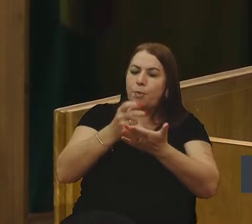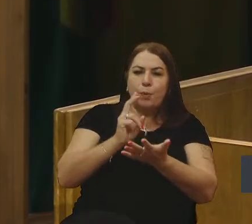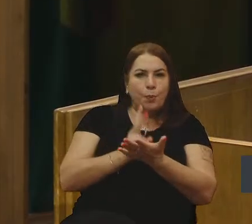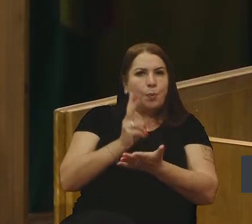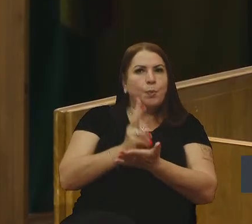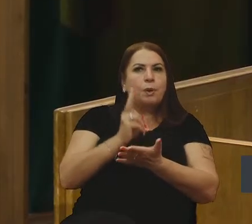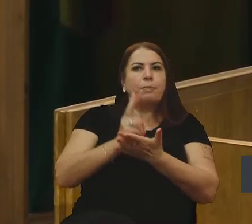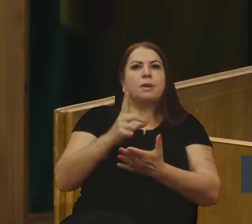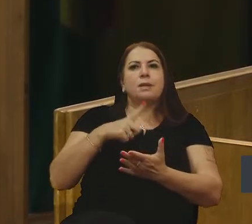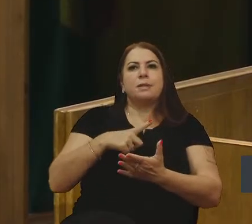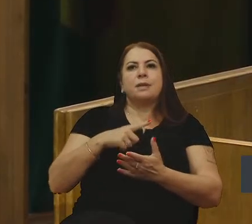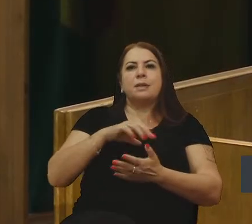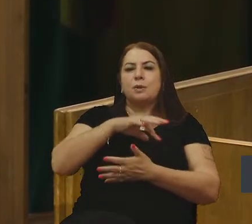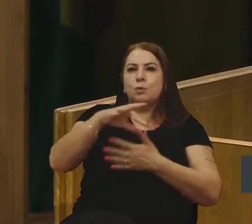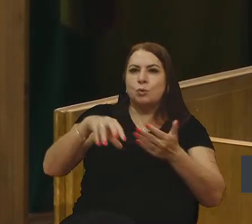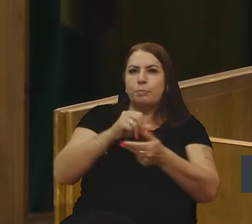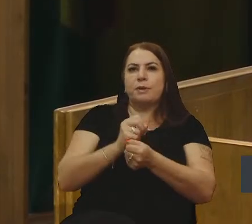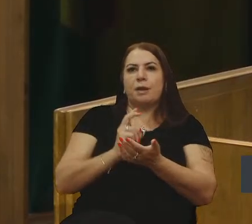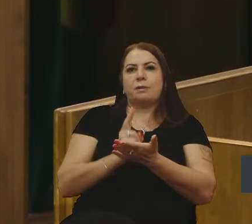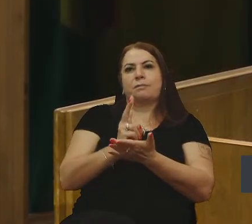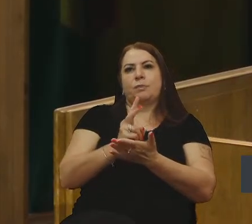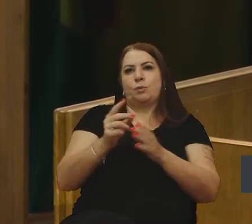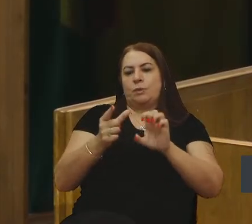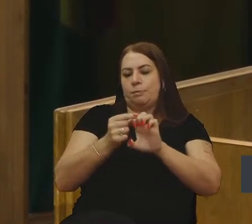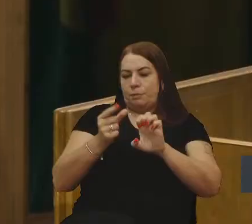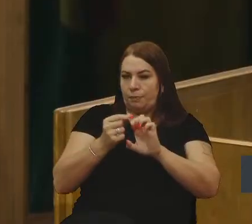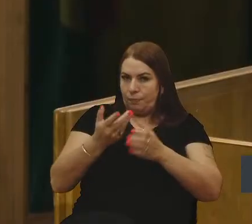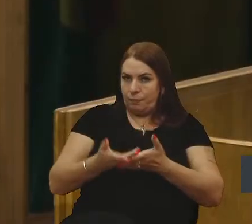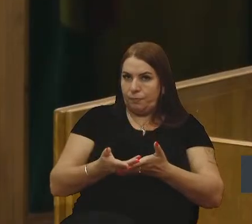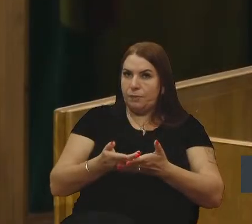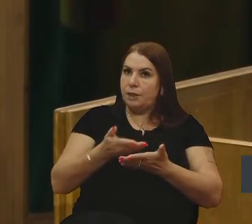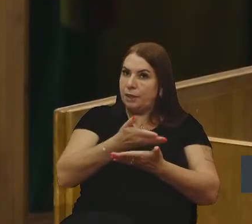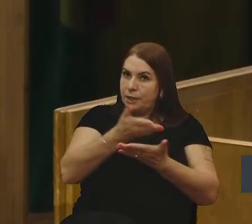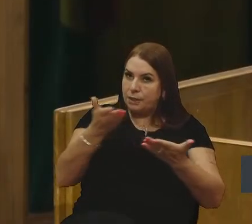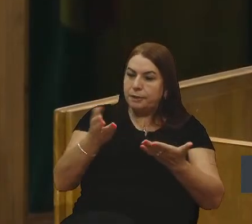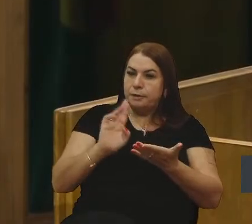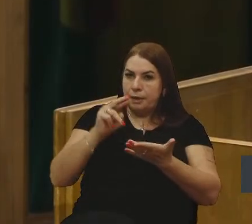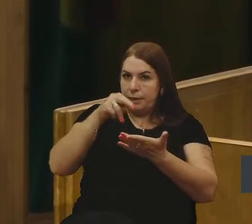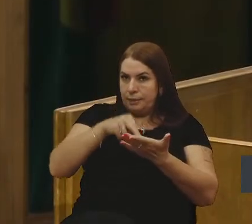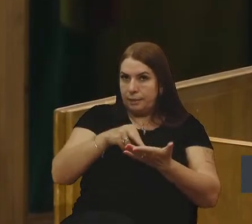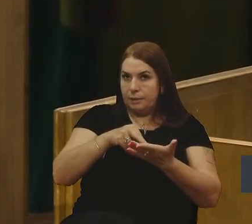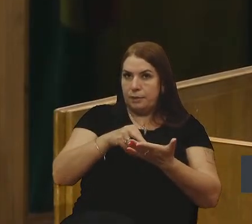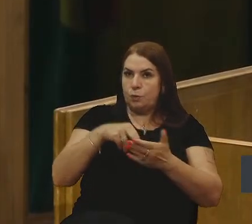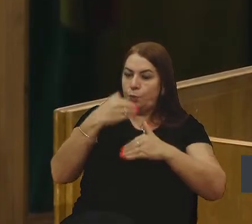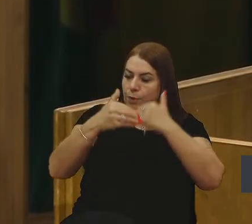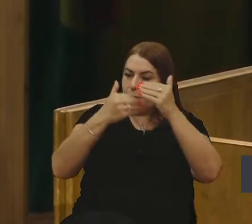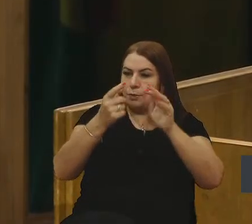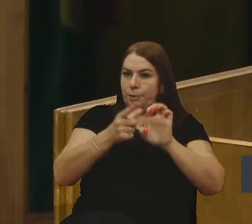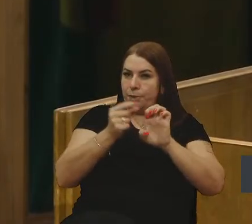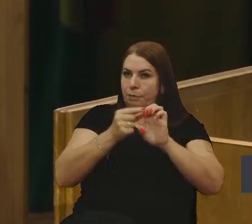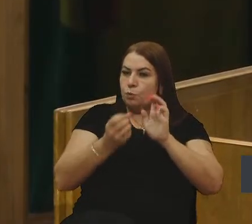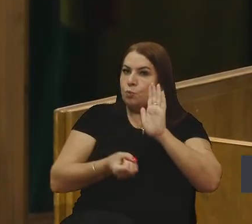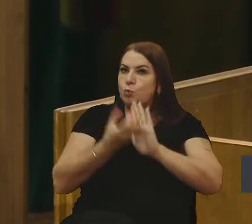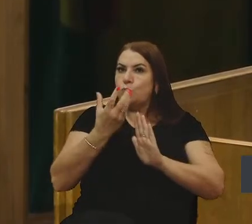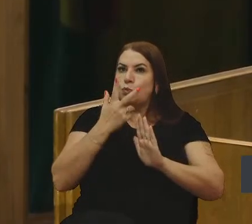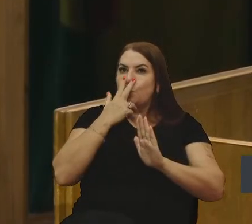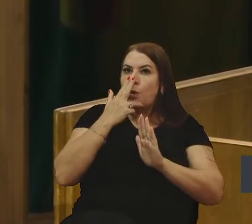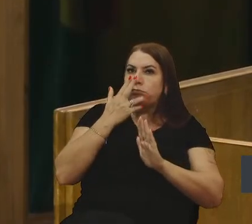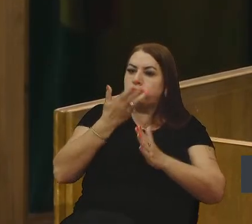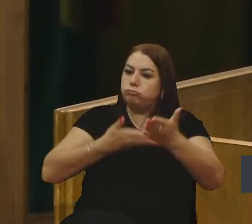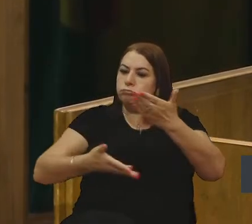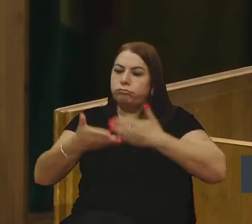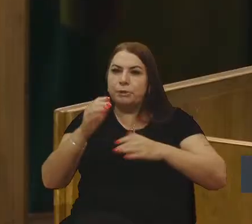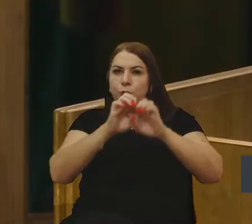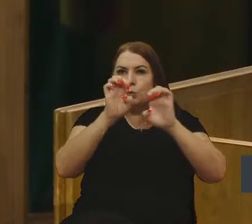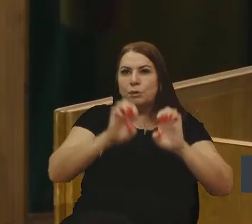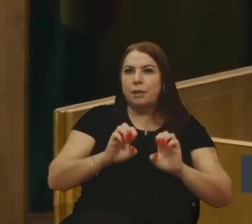para garantir a sustentabilidade dos empreendimentos. Diante dessa realidade, o Êxito Empreendedor surge como um circuito estruturado